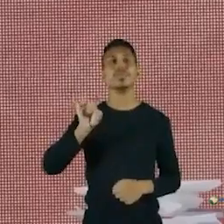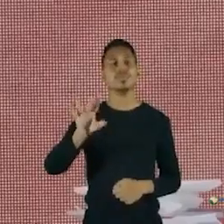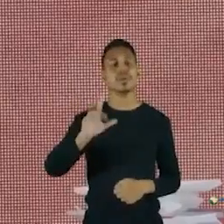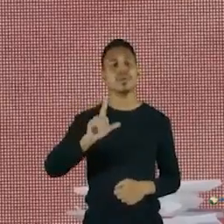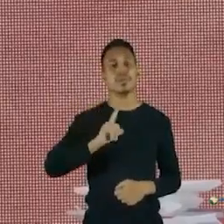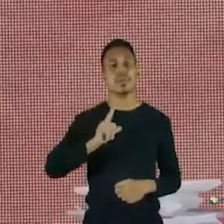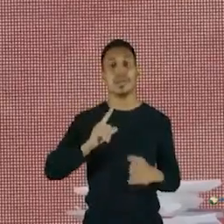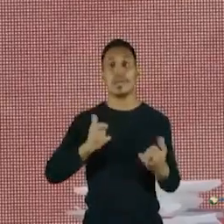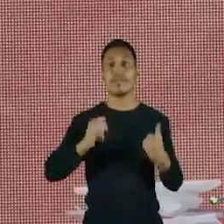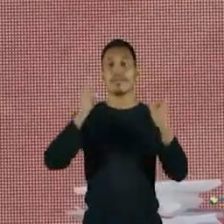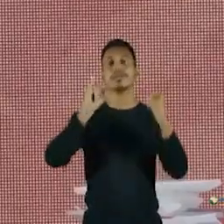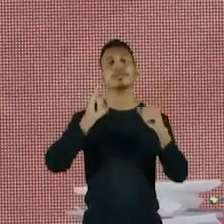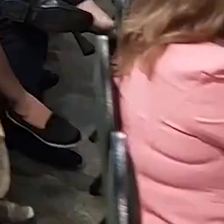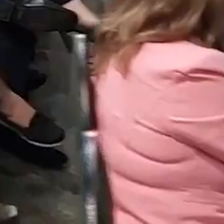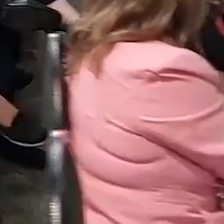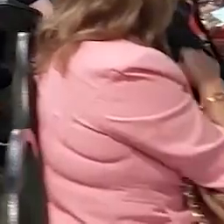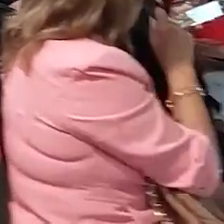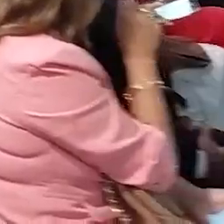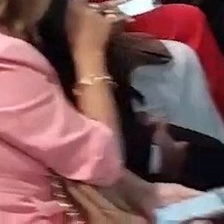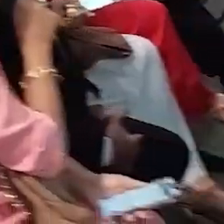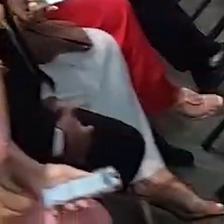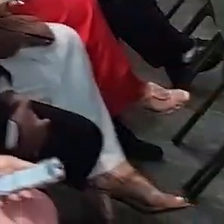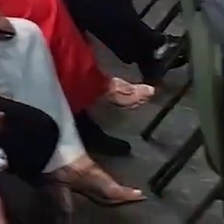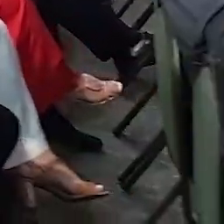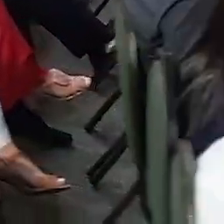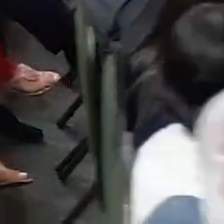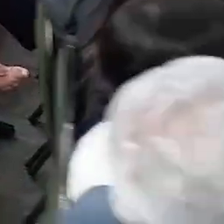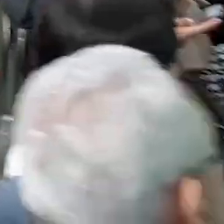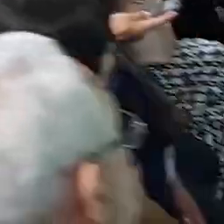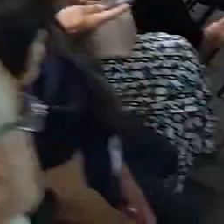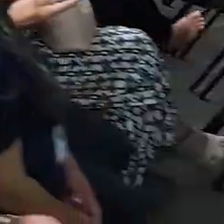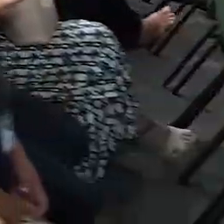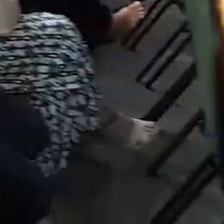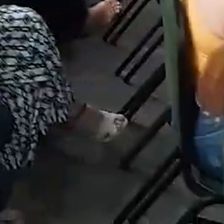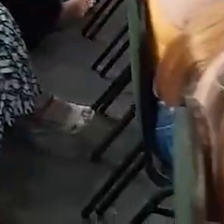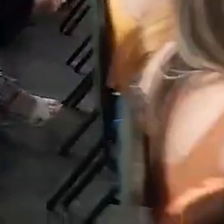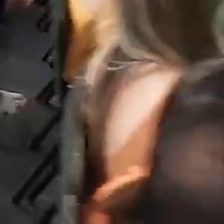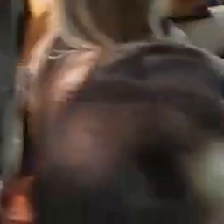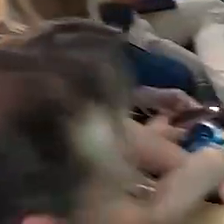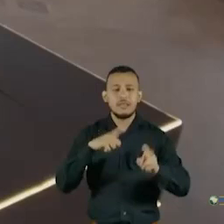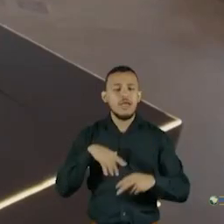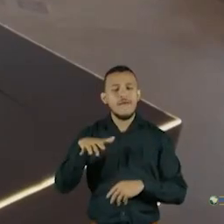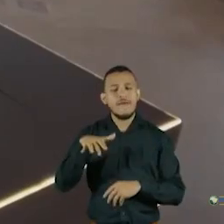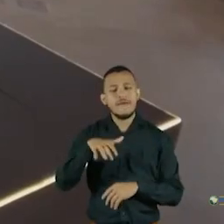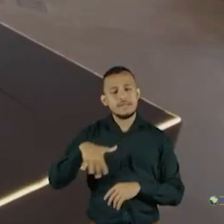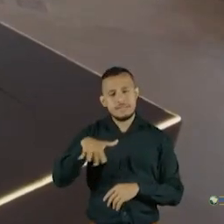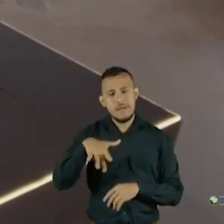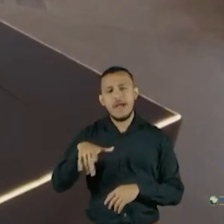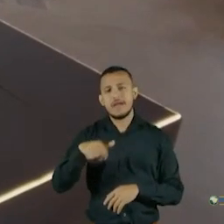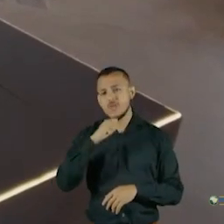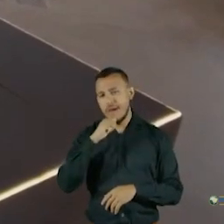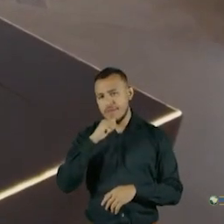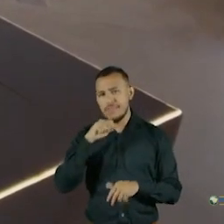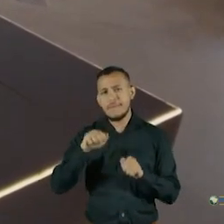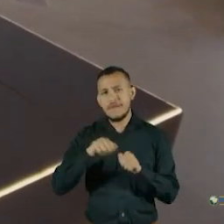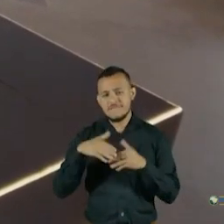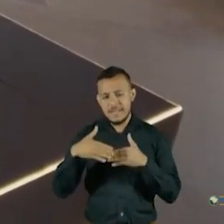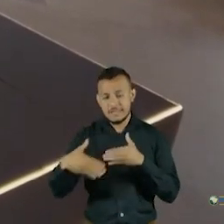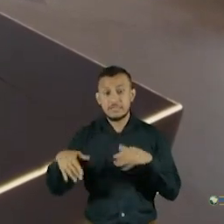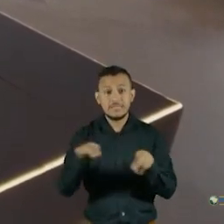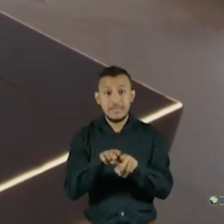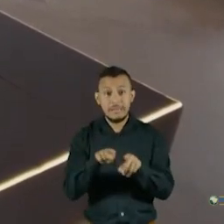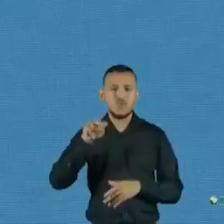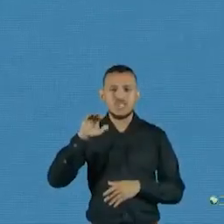de Campinas, Thelma Vinha. A pesquisadora apresentou aos participantes da conferência alguns dados sobre a violência